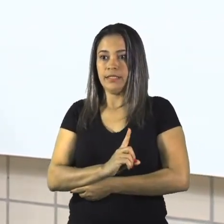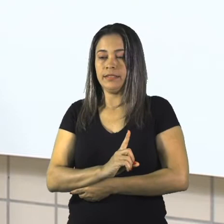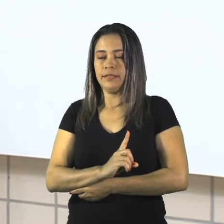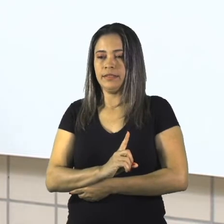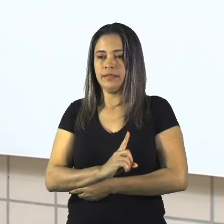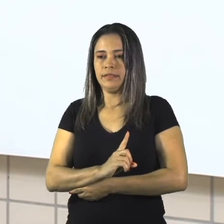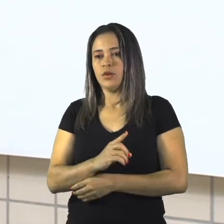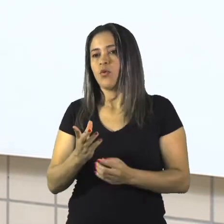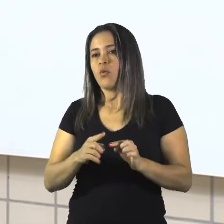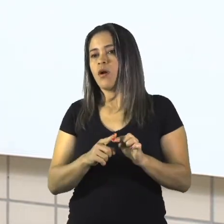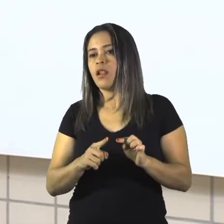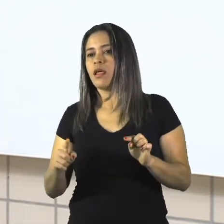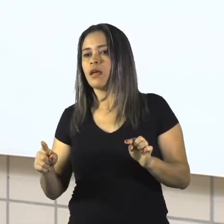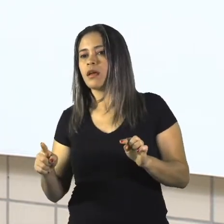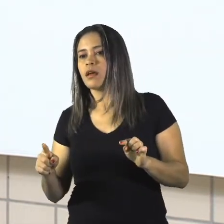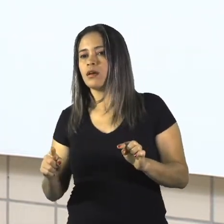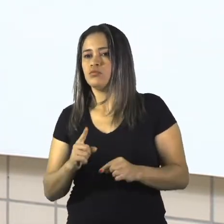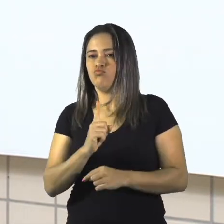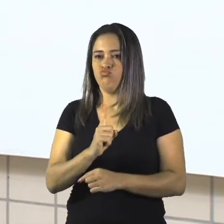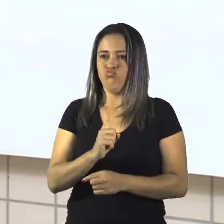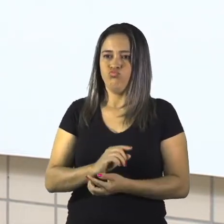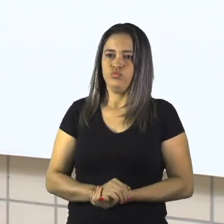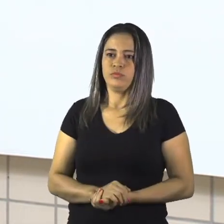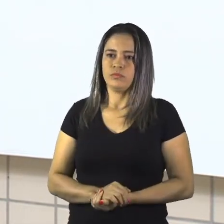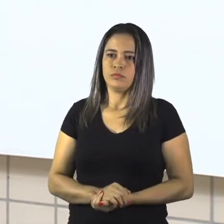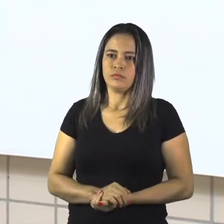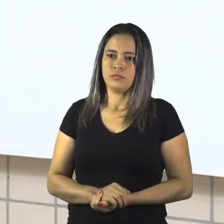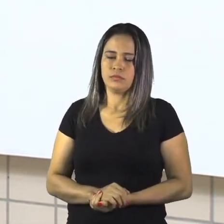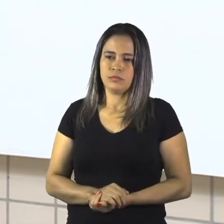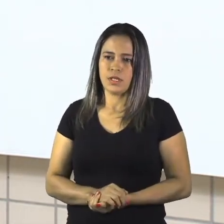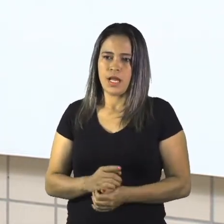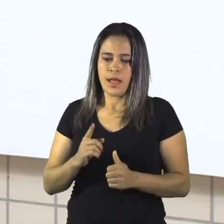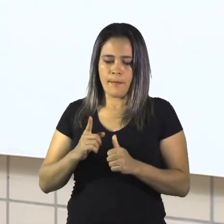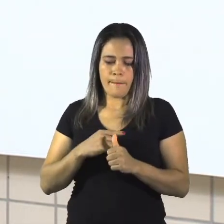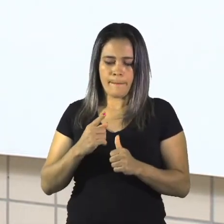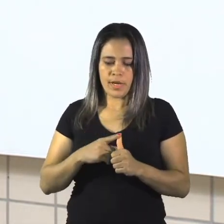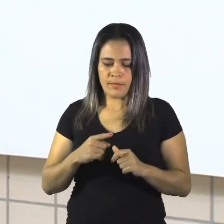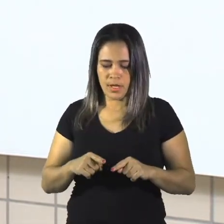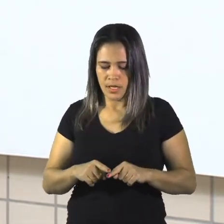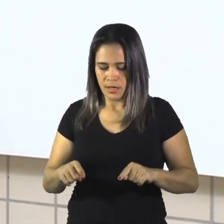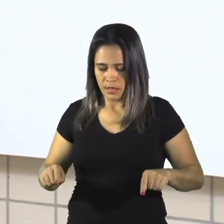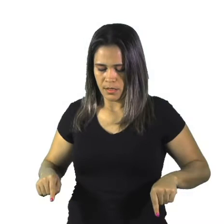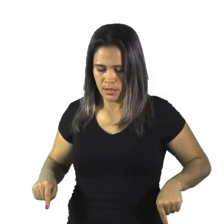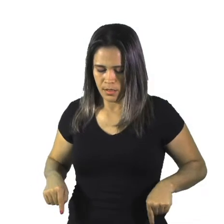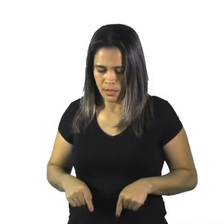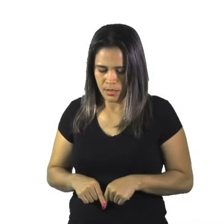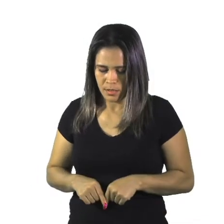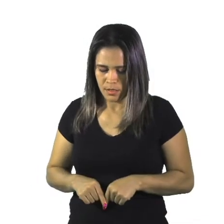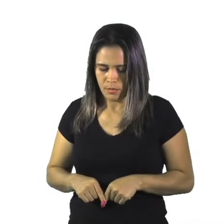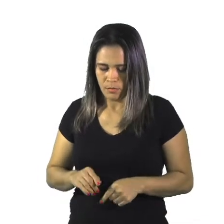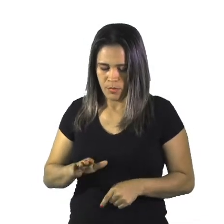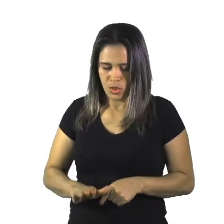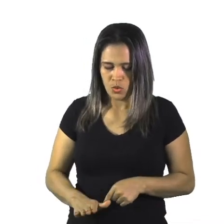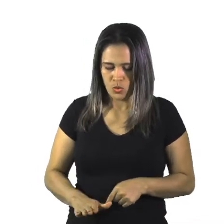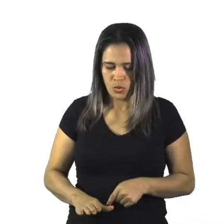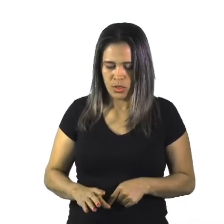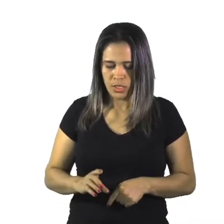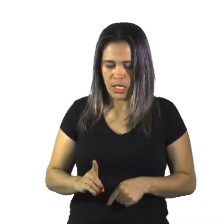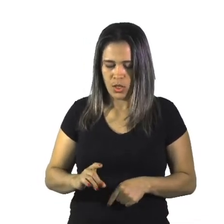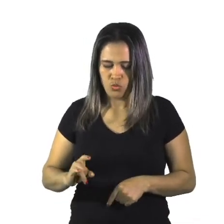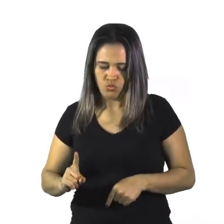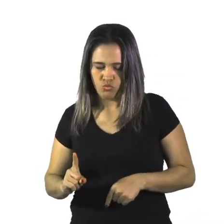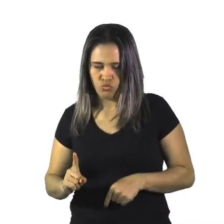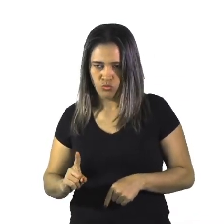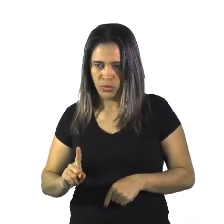qual linha? Na linha 1. Então, essa foi a primeira lajota que ele pisou. Depois ele foi para onde? Depois